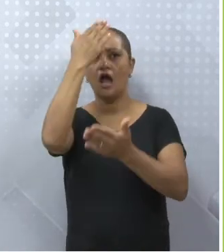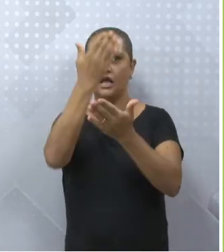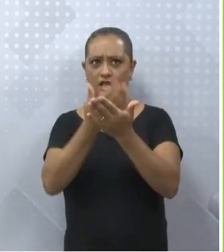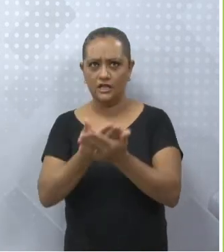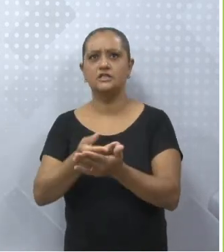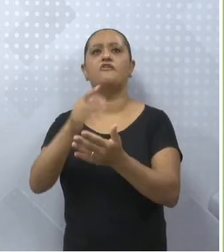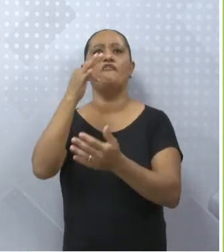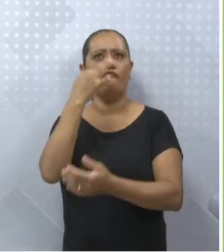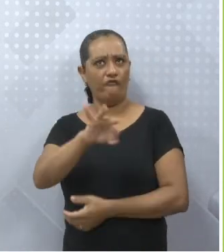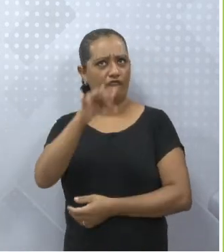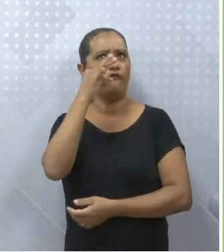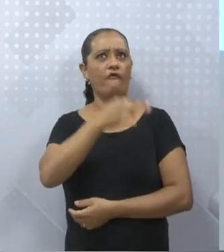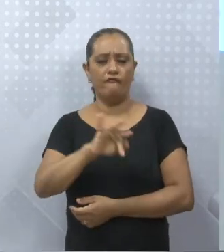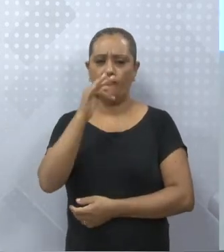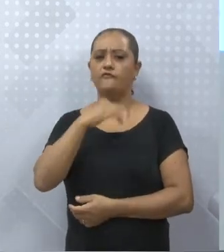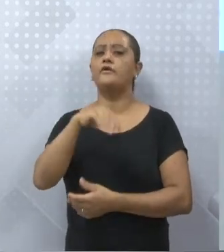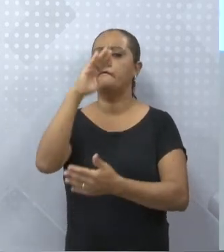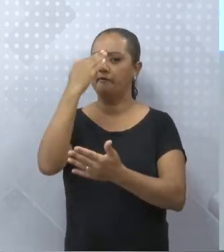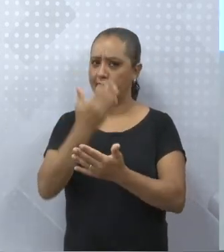pergunto agora a você.